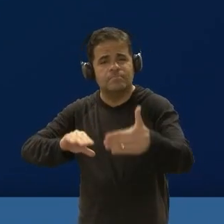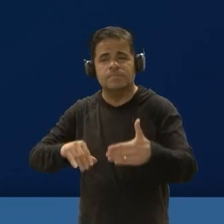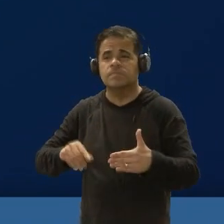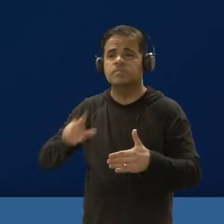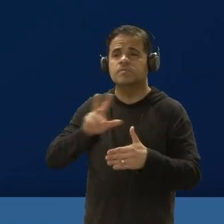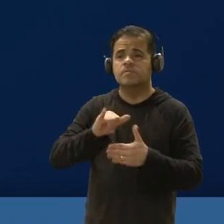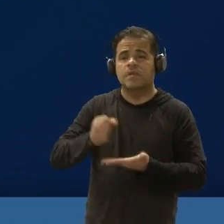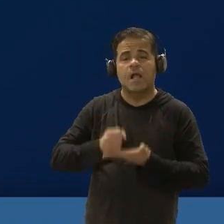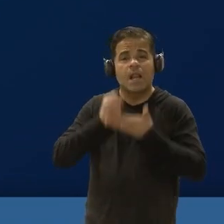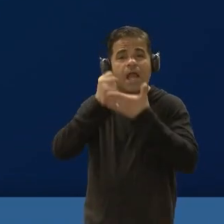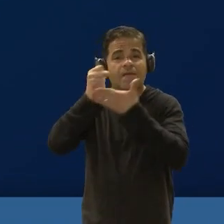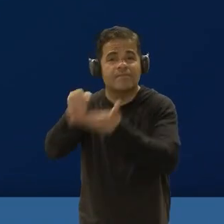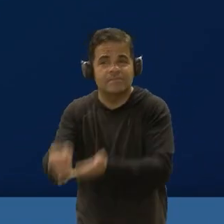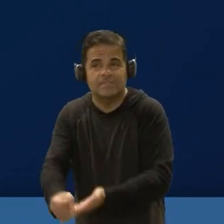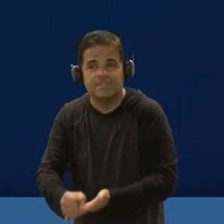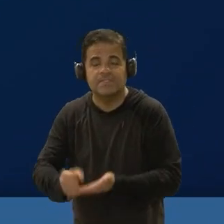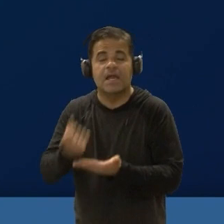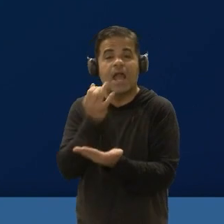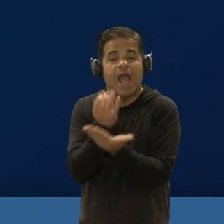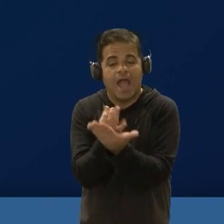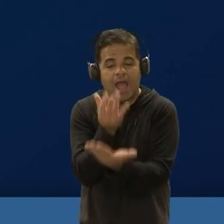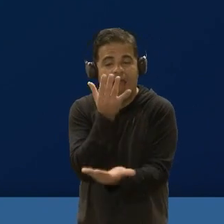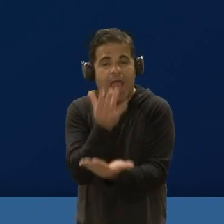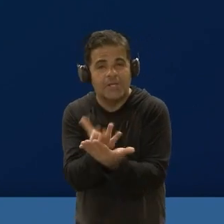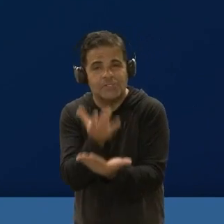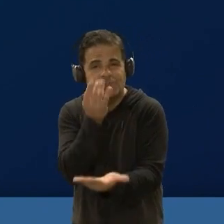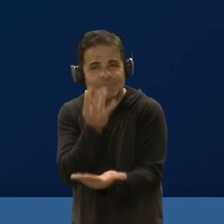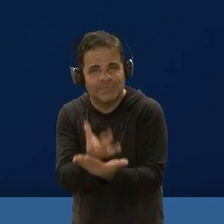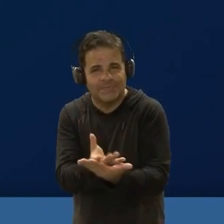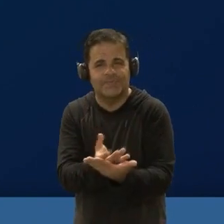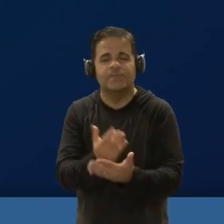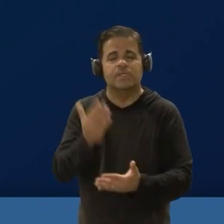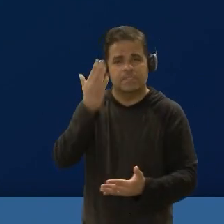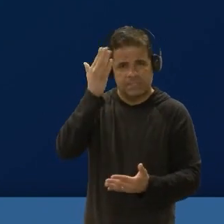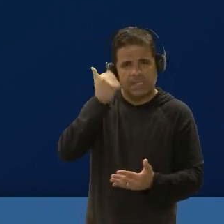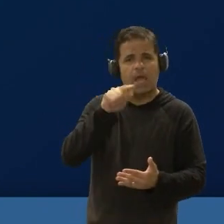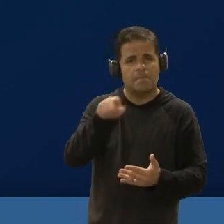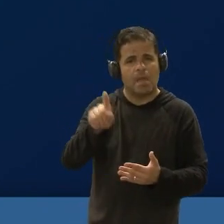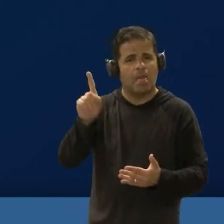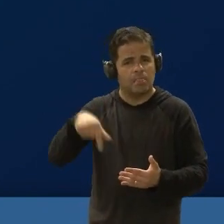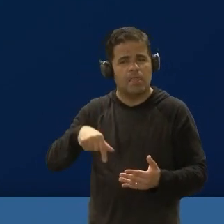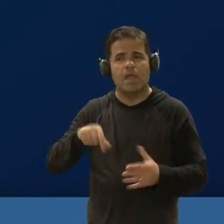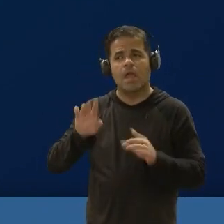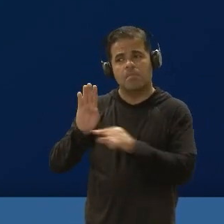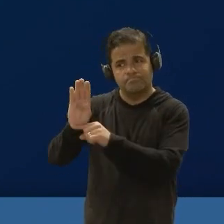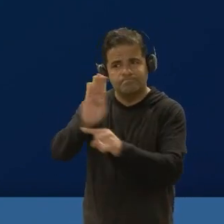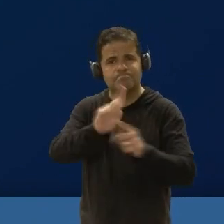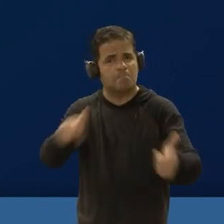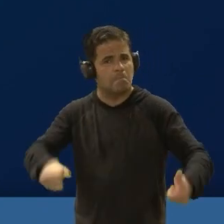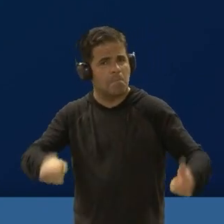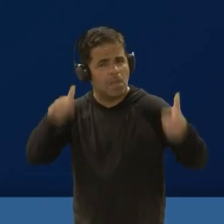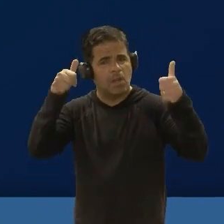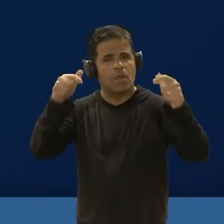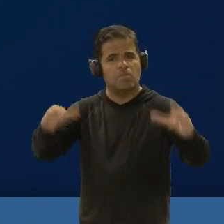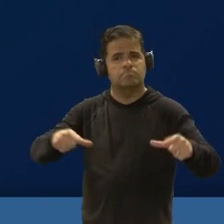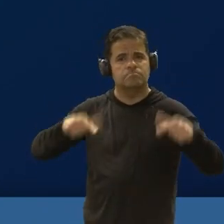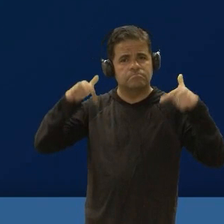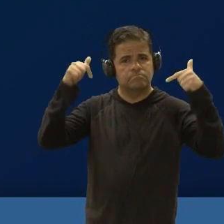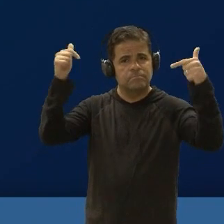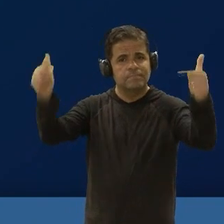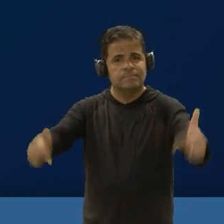elas vão levar à produção de ácidos graxos de cadeia curta, que a gente sabe muito bem que tem efeitos benéficos na melhora da função